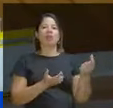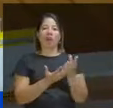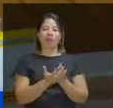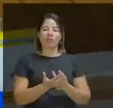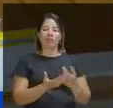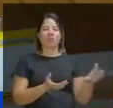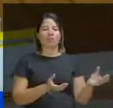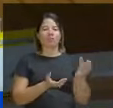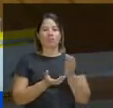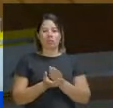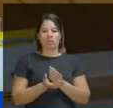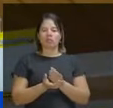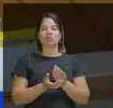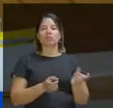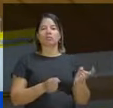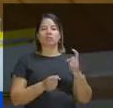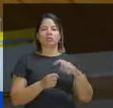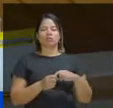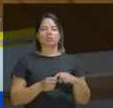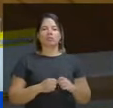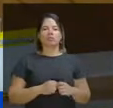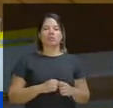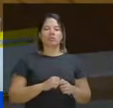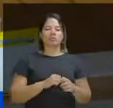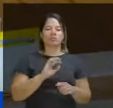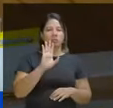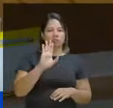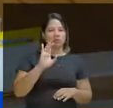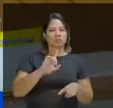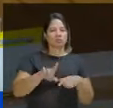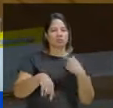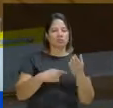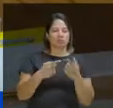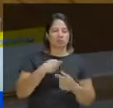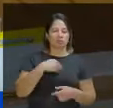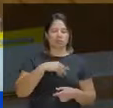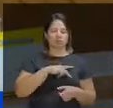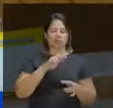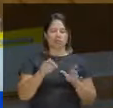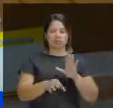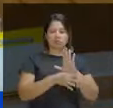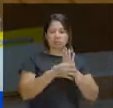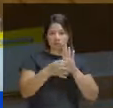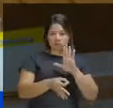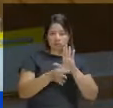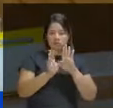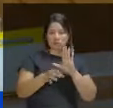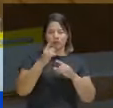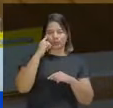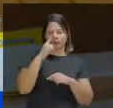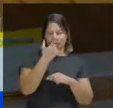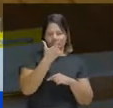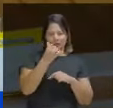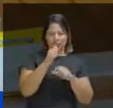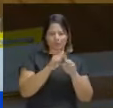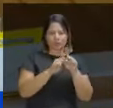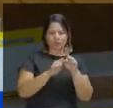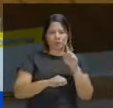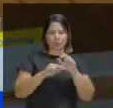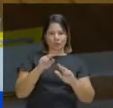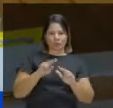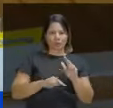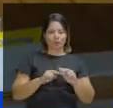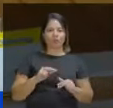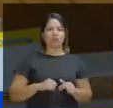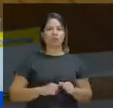Importante registrar que após esse parecer do Ministério Público, que foi, como eu disse, no dia 26 de junho,